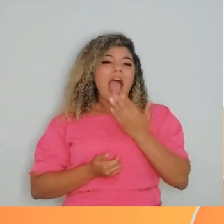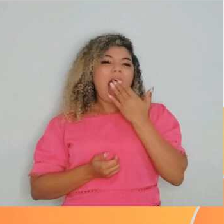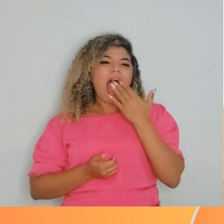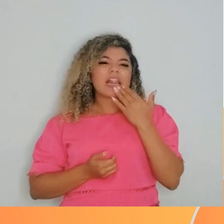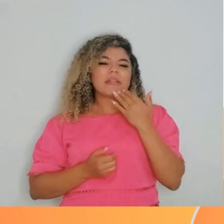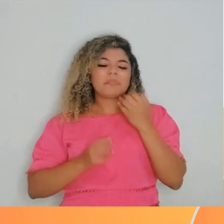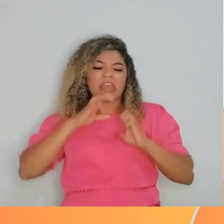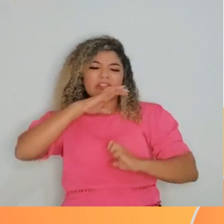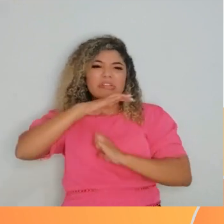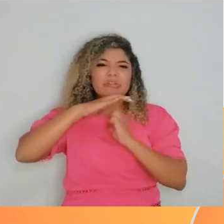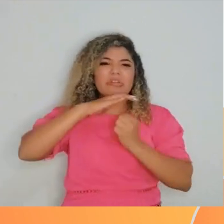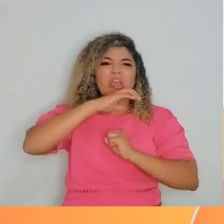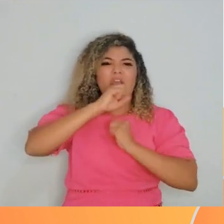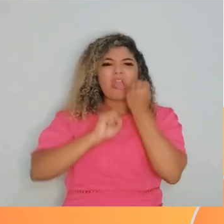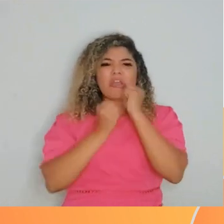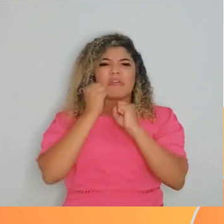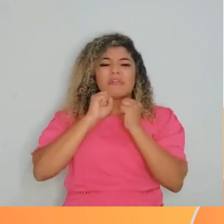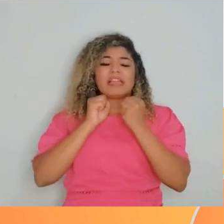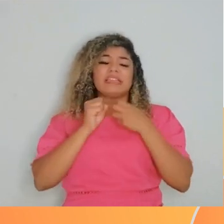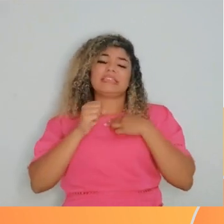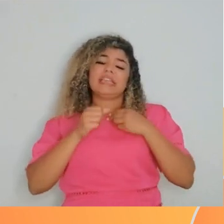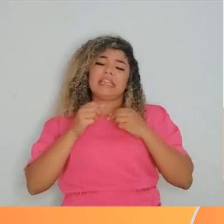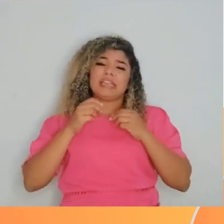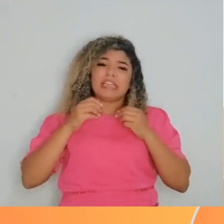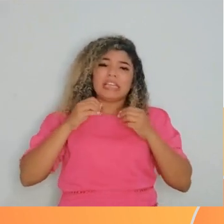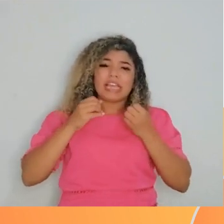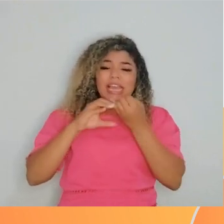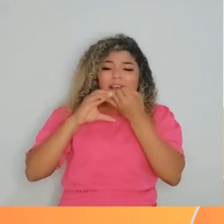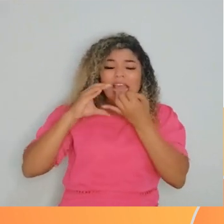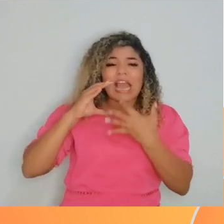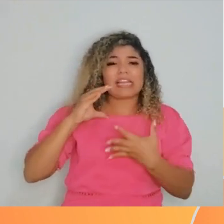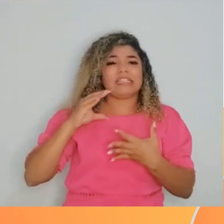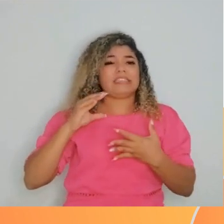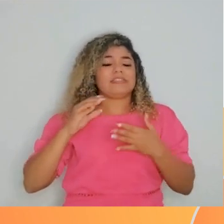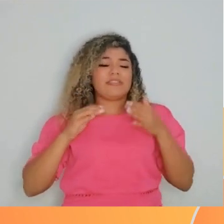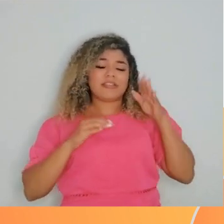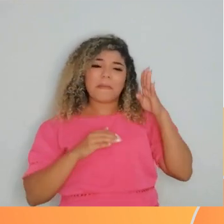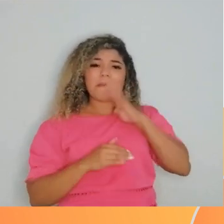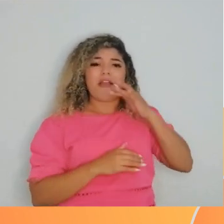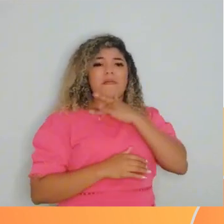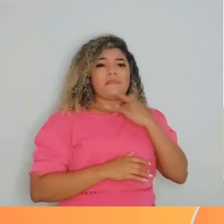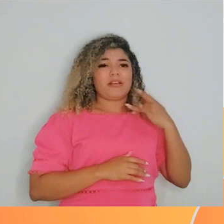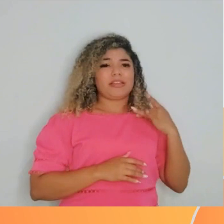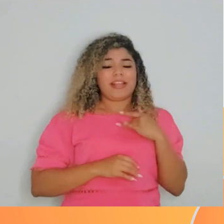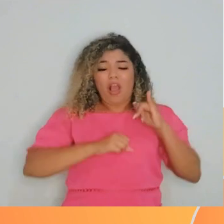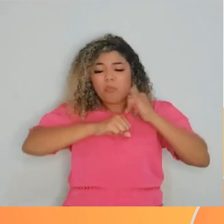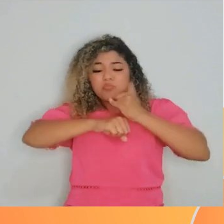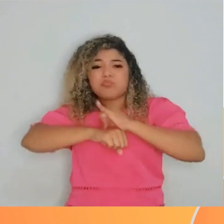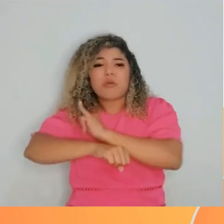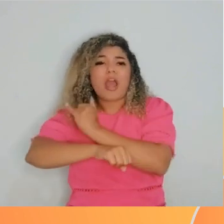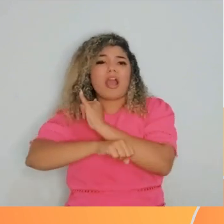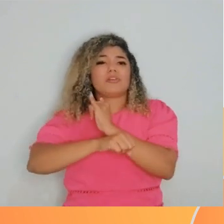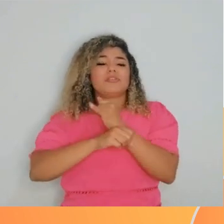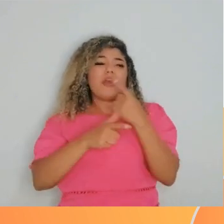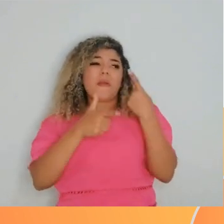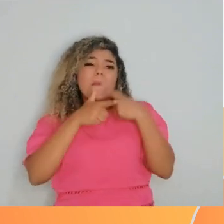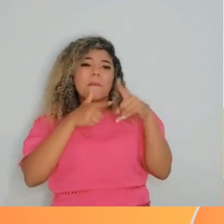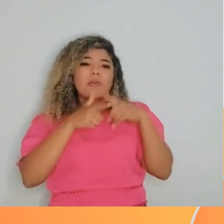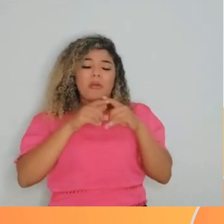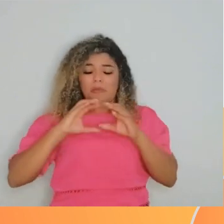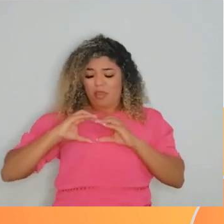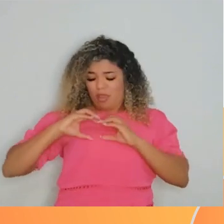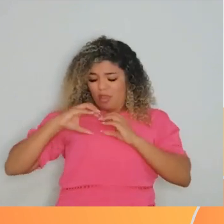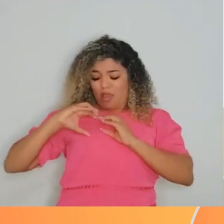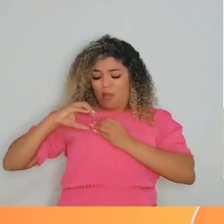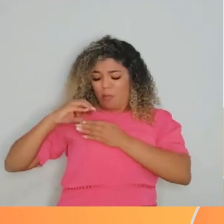Alimentos industrializados podem conter substâncias que trazem malefícios quando consumidos em grande quantidade. A gordura relaciona-se com problemas nos